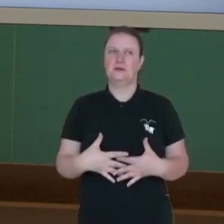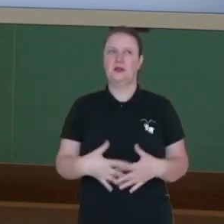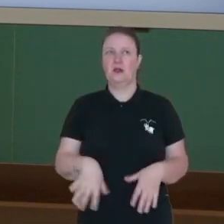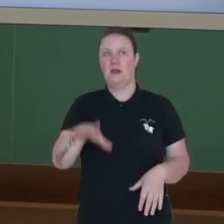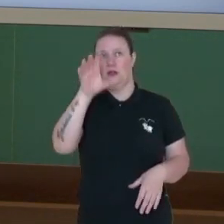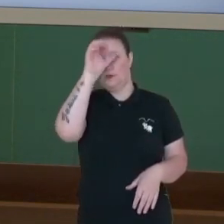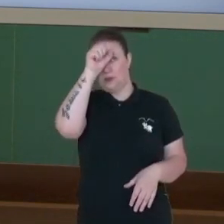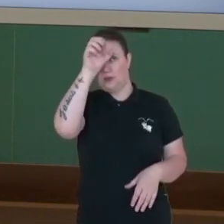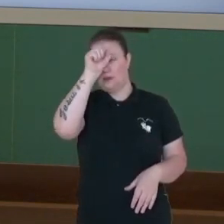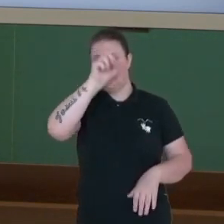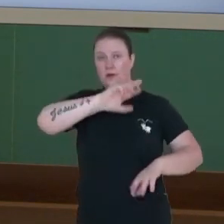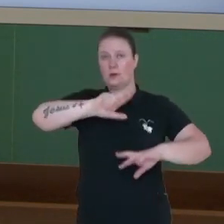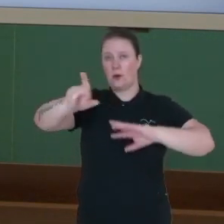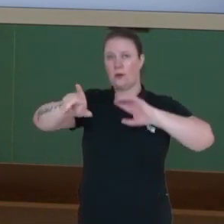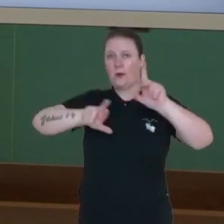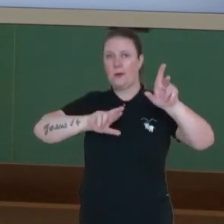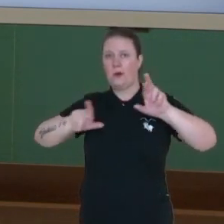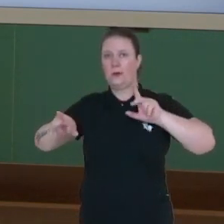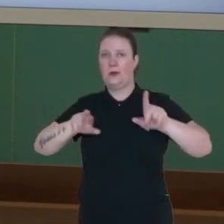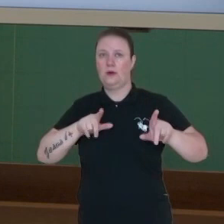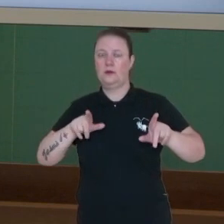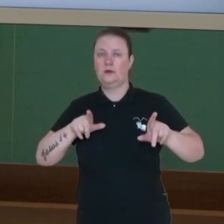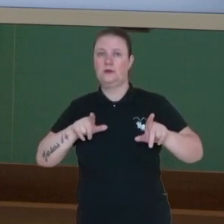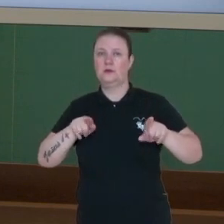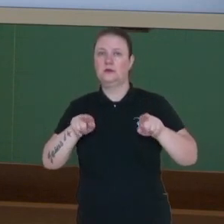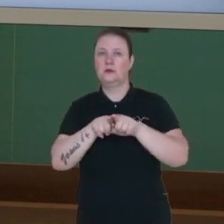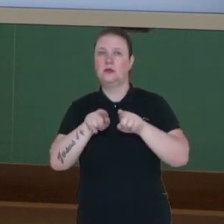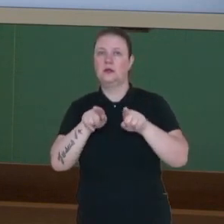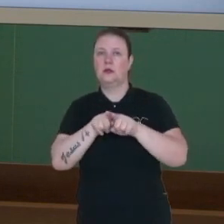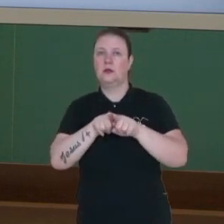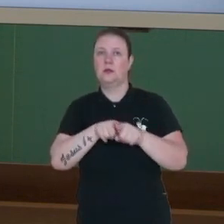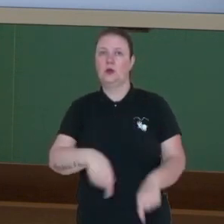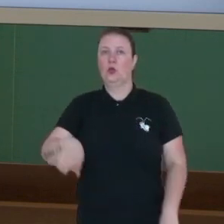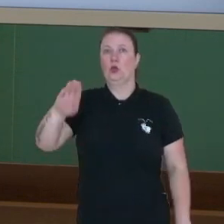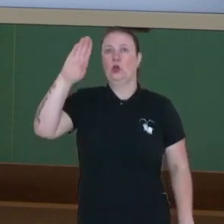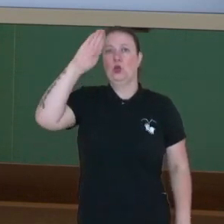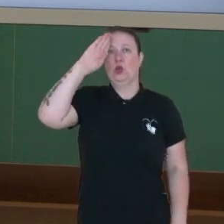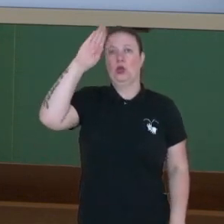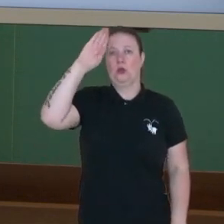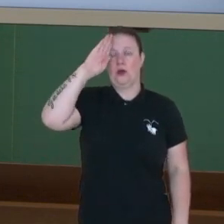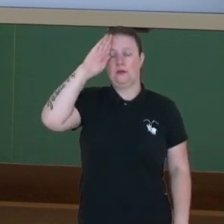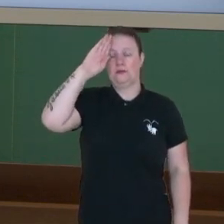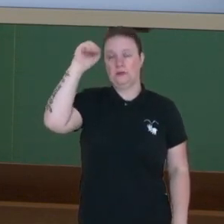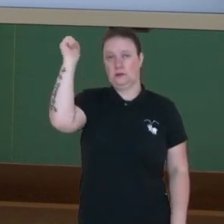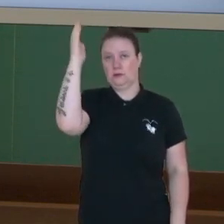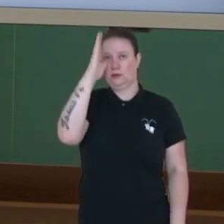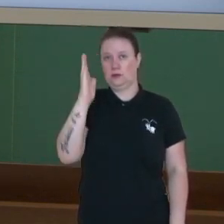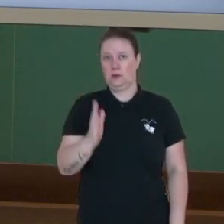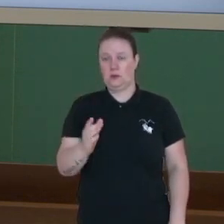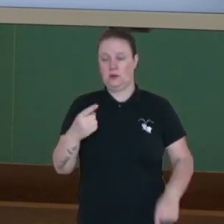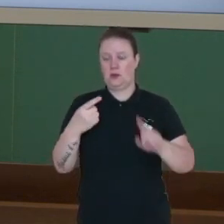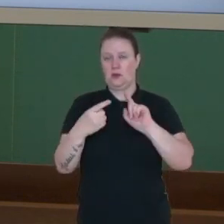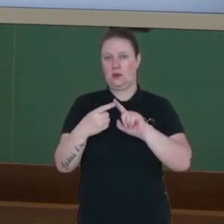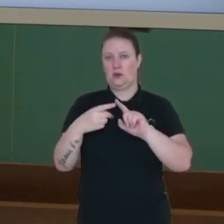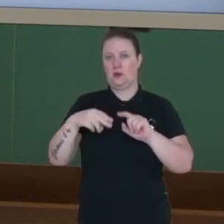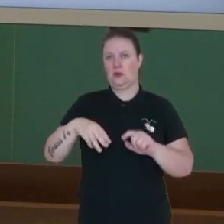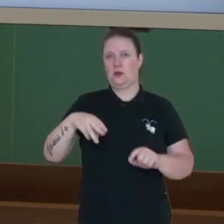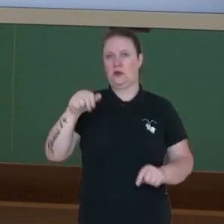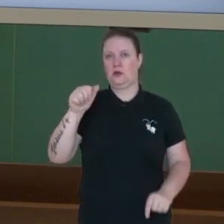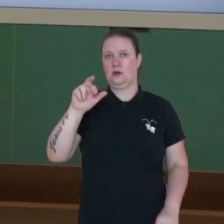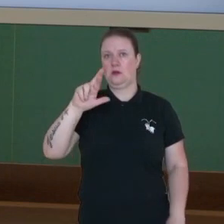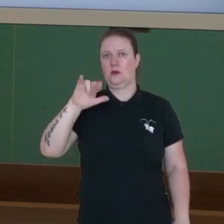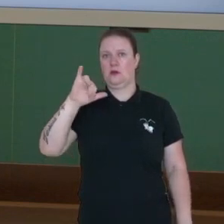as diversas formas de ingresso nas Forças Armadas do Brasil, na Marinha, no Exército e